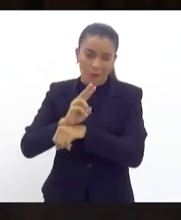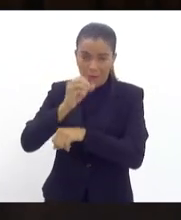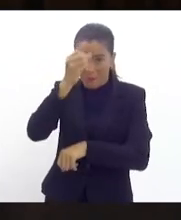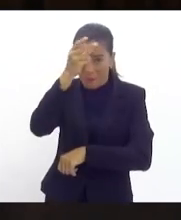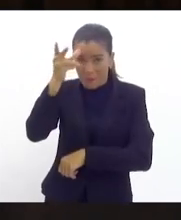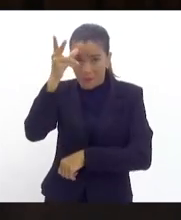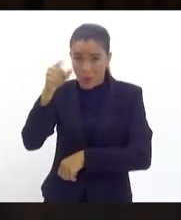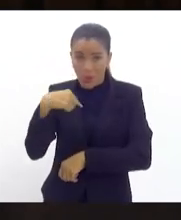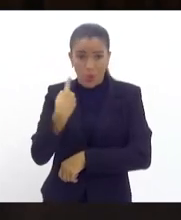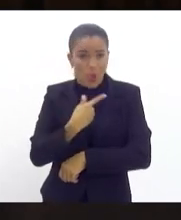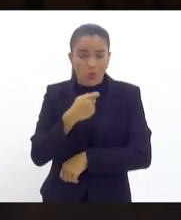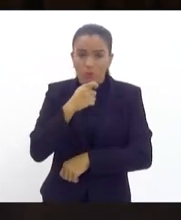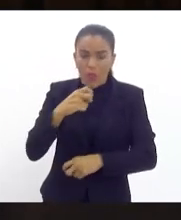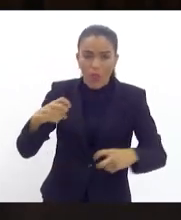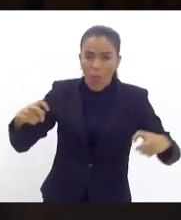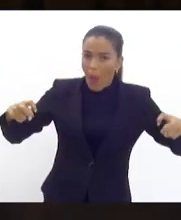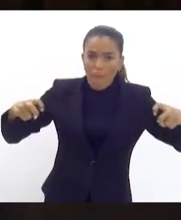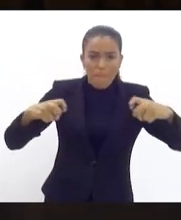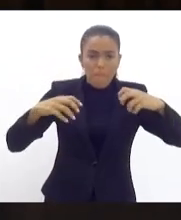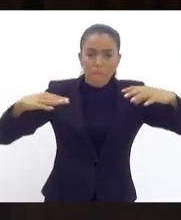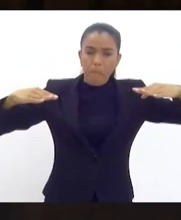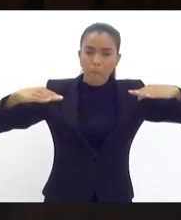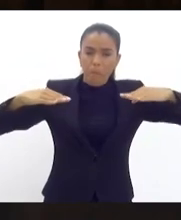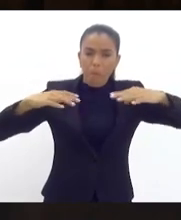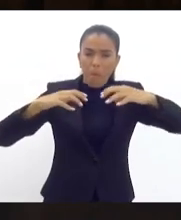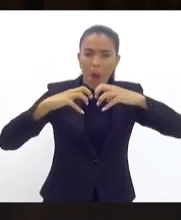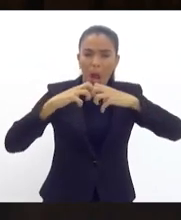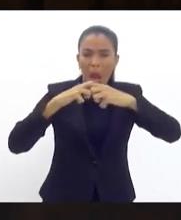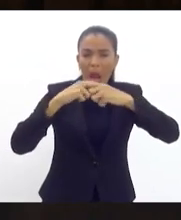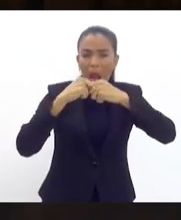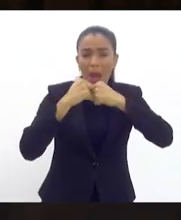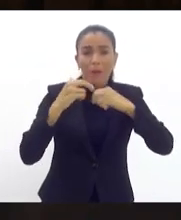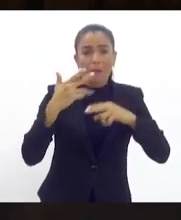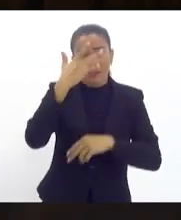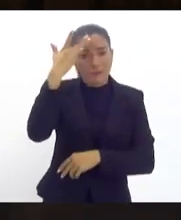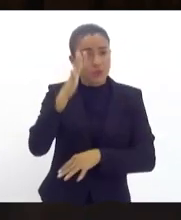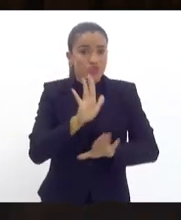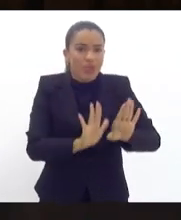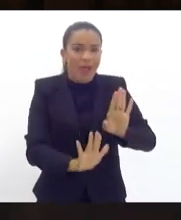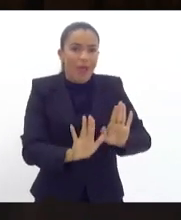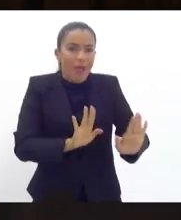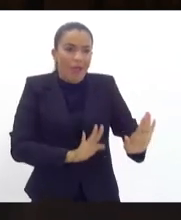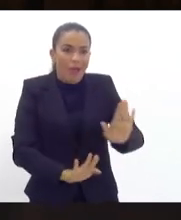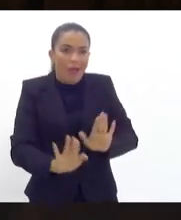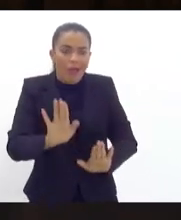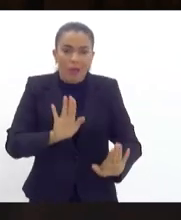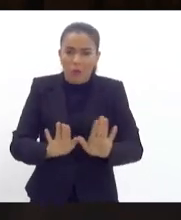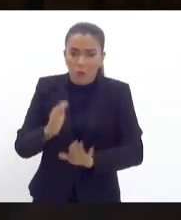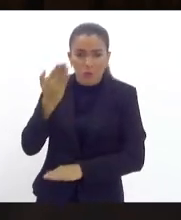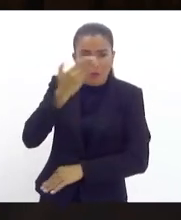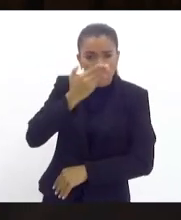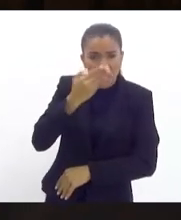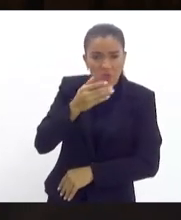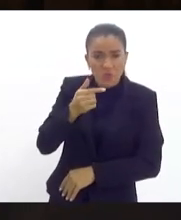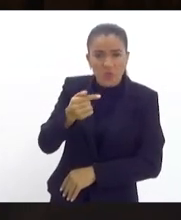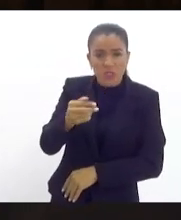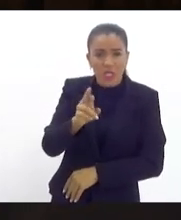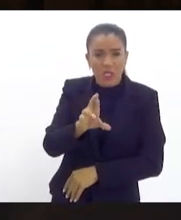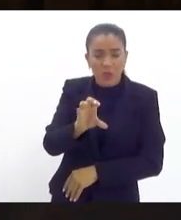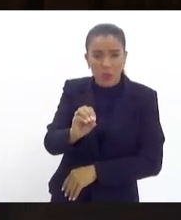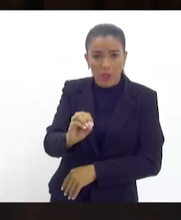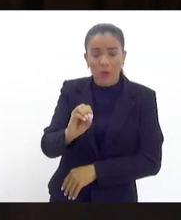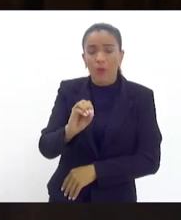gente só não sofre um acidente porque as pessoas já estão muito cautelosas mas eu não vejo nem das sete rio nem da guarda municipal